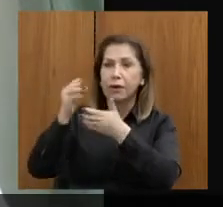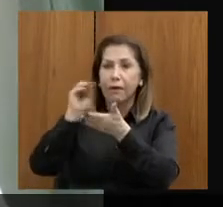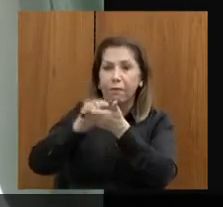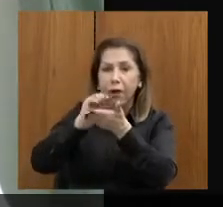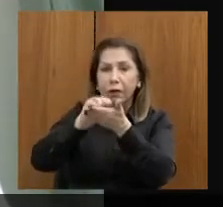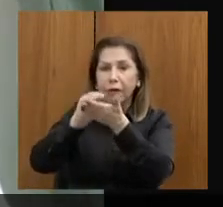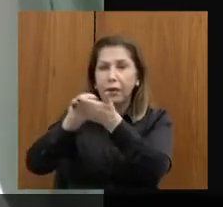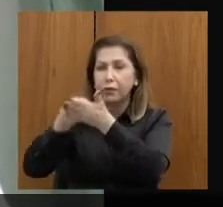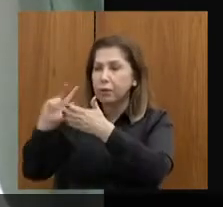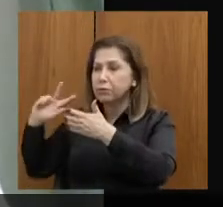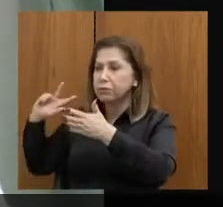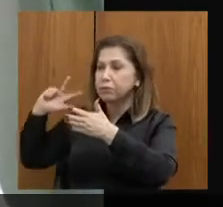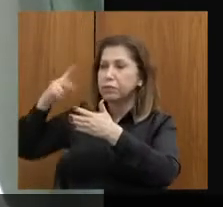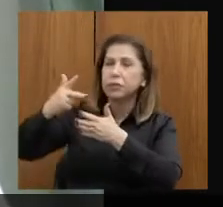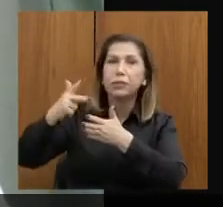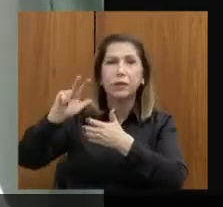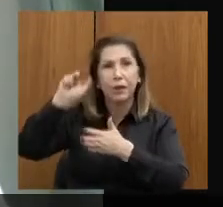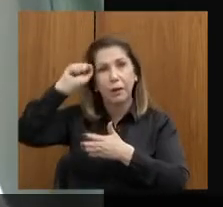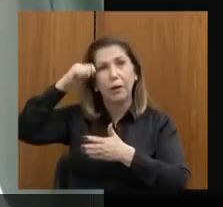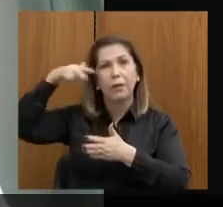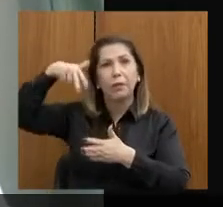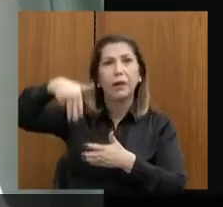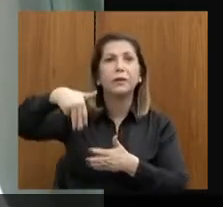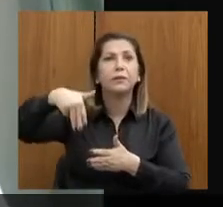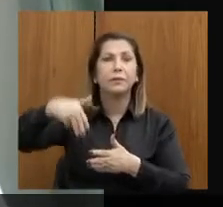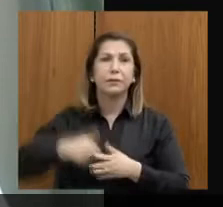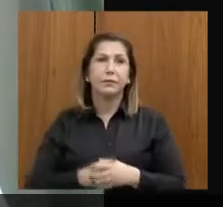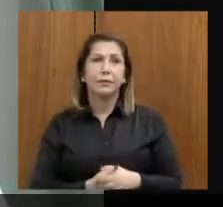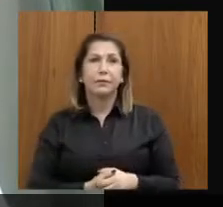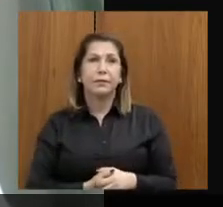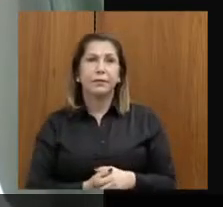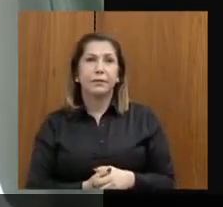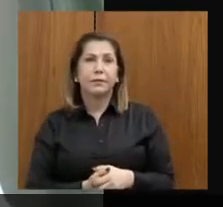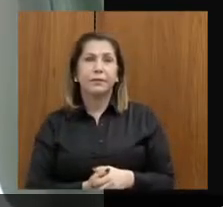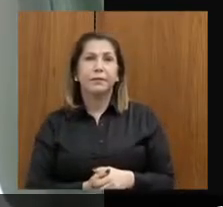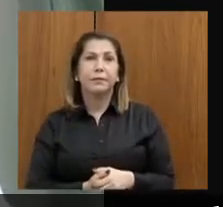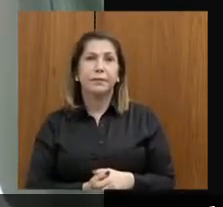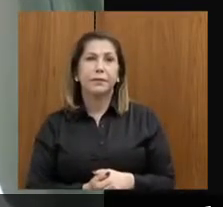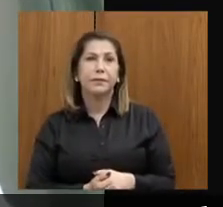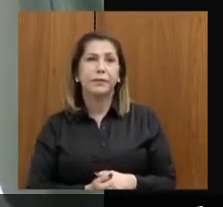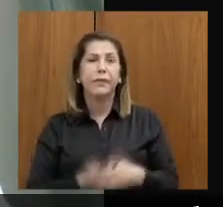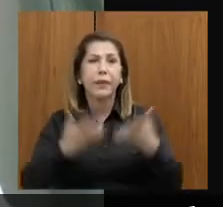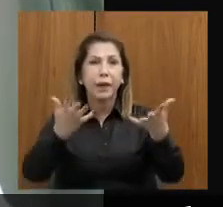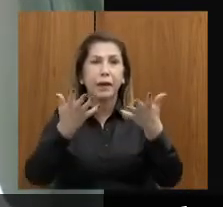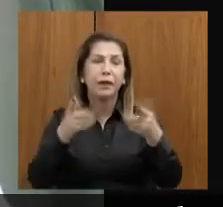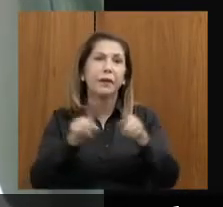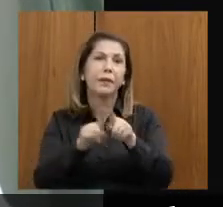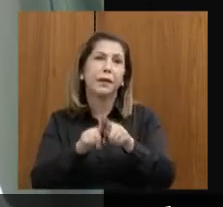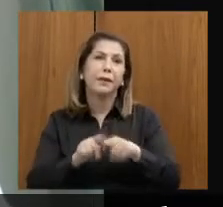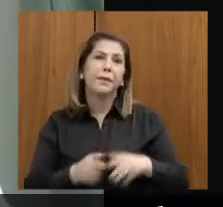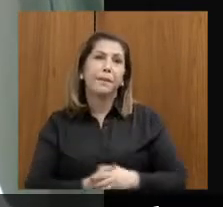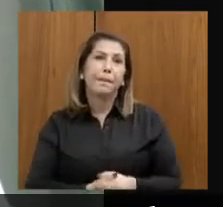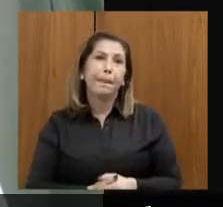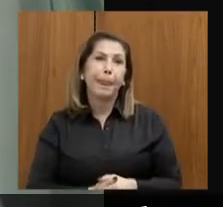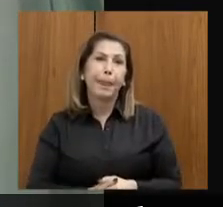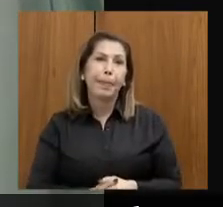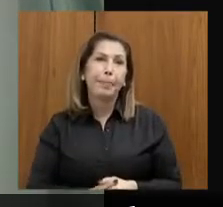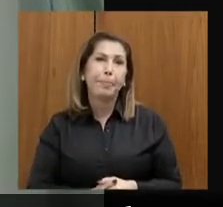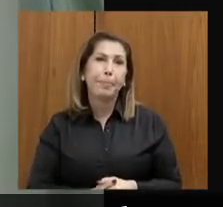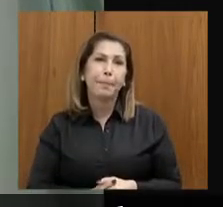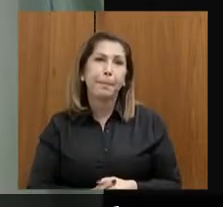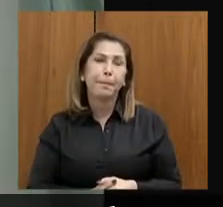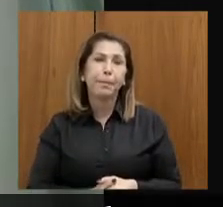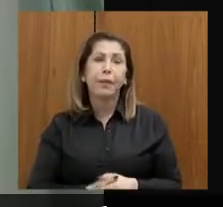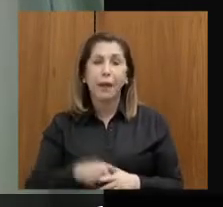essas comunidades tradicionais Sobretudo com as matrizes africanas eu gostaria de dizer que mas